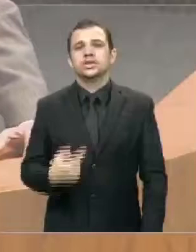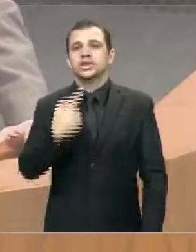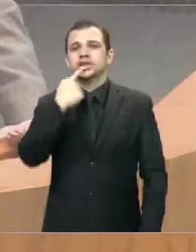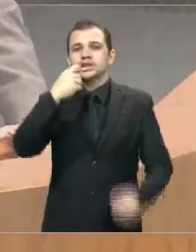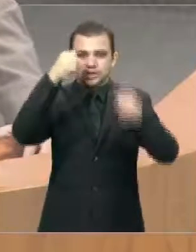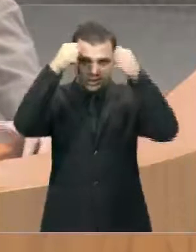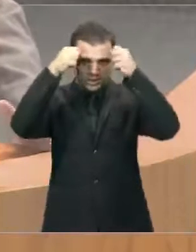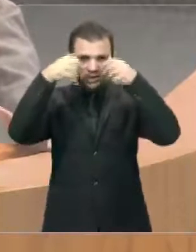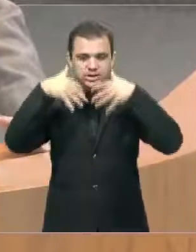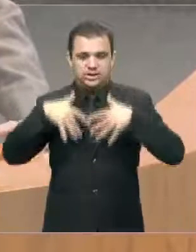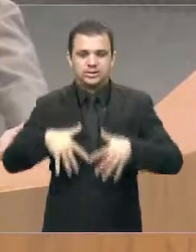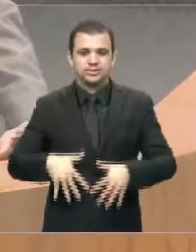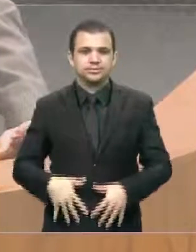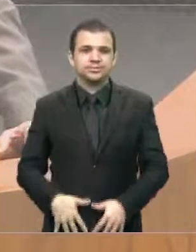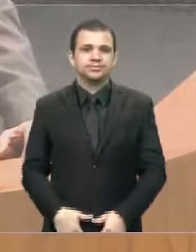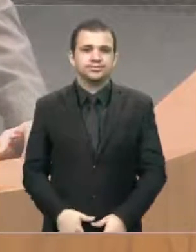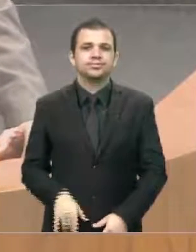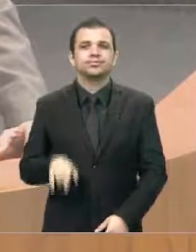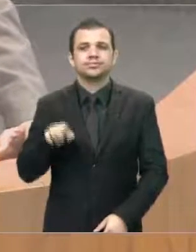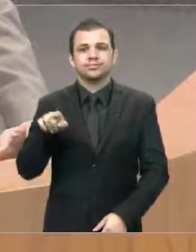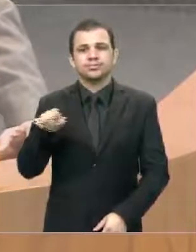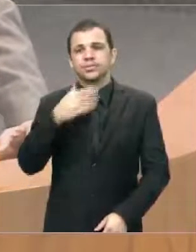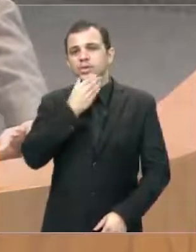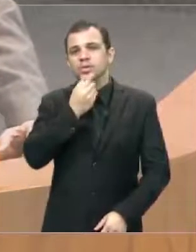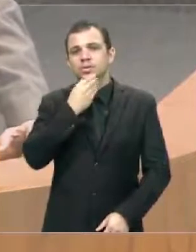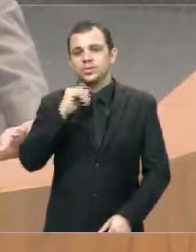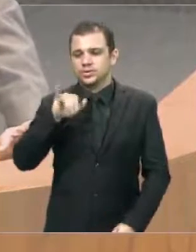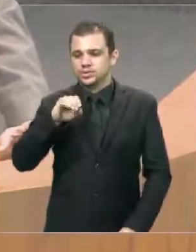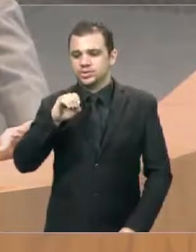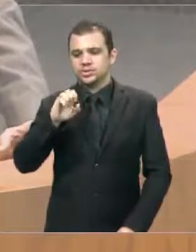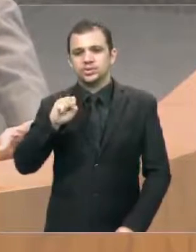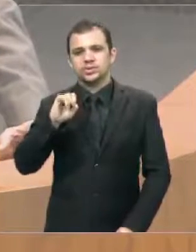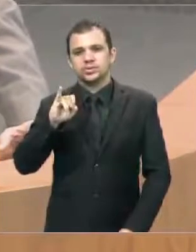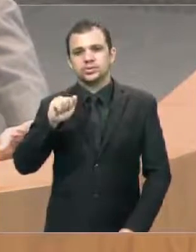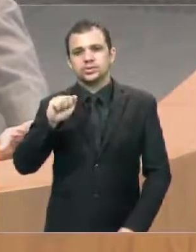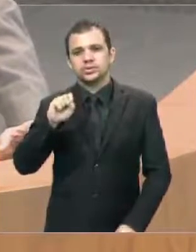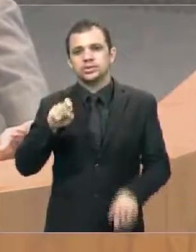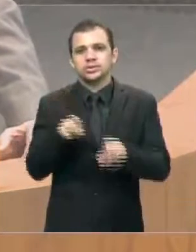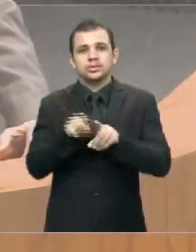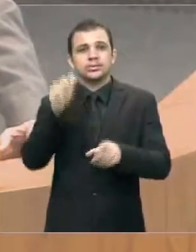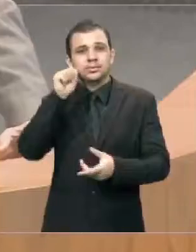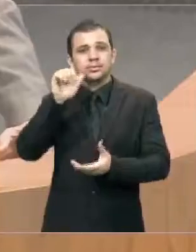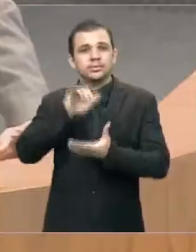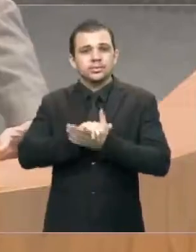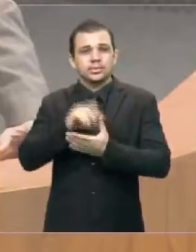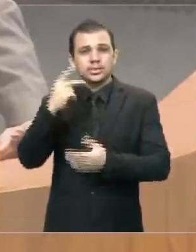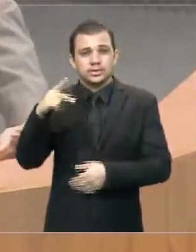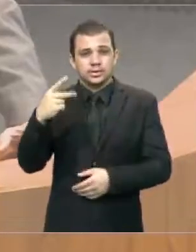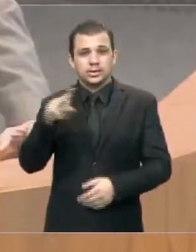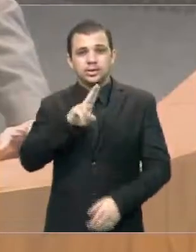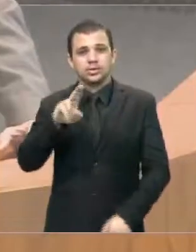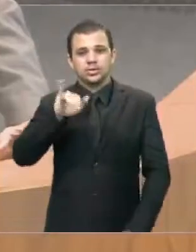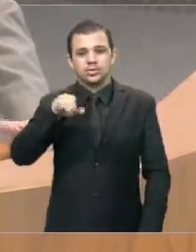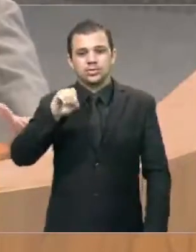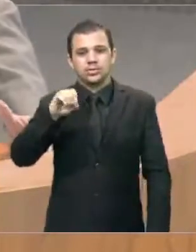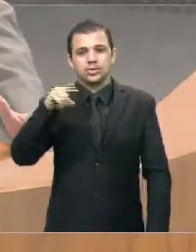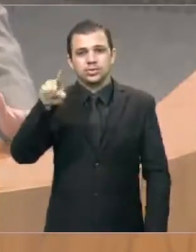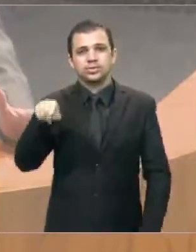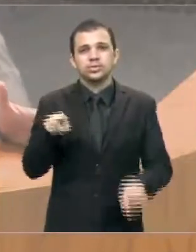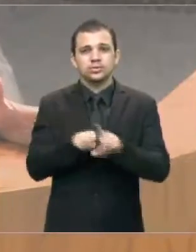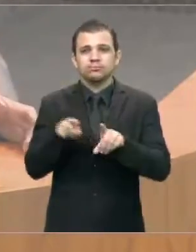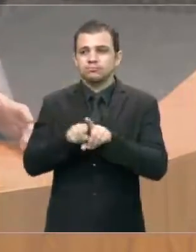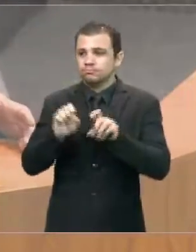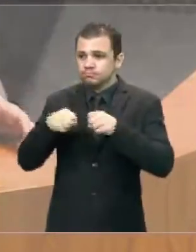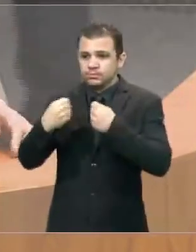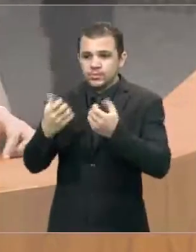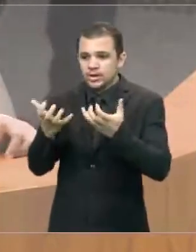ensanguentado, tanto ele, Josias, quanto a sua esposa, a Jô, Maria José Dourado, tentaram de